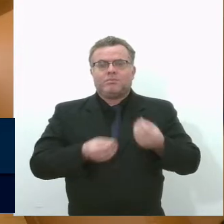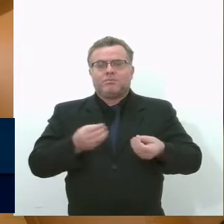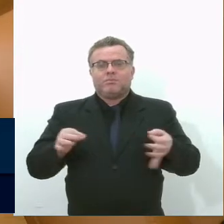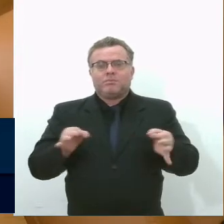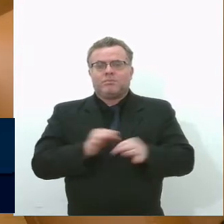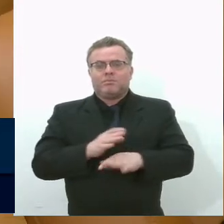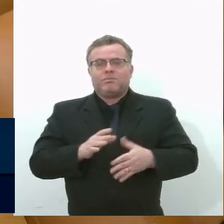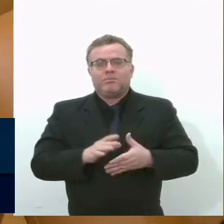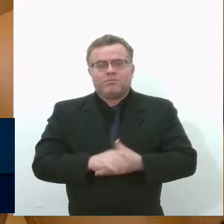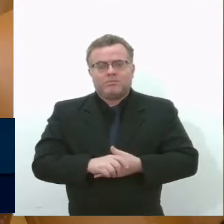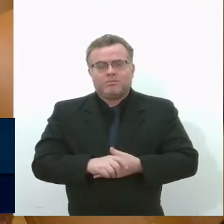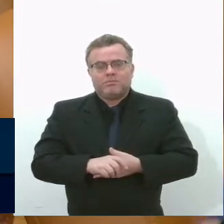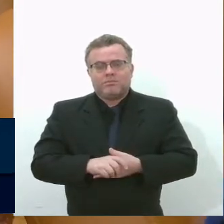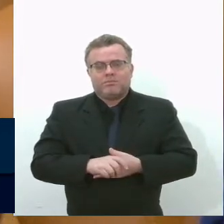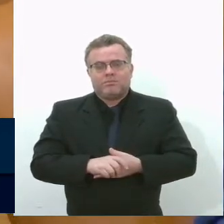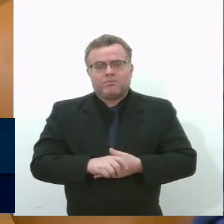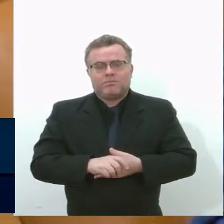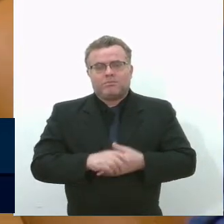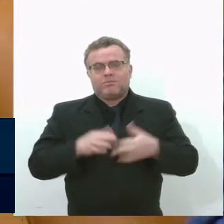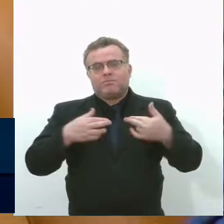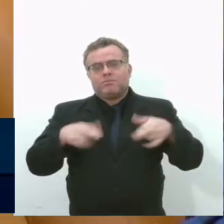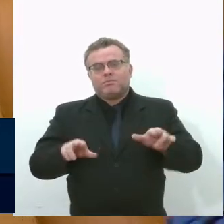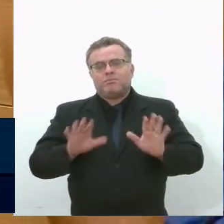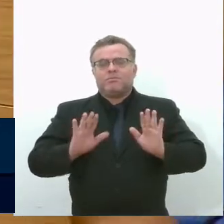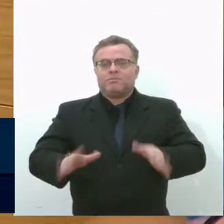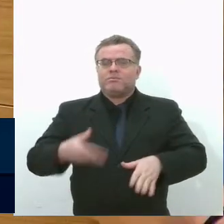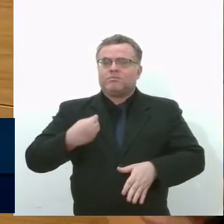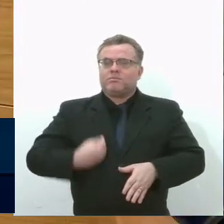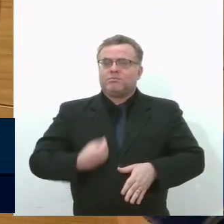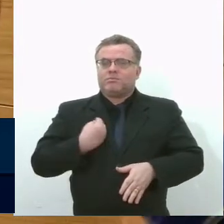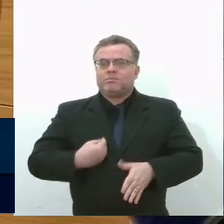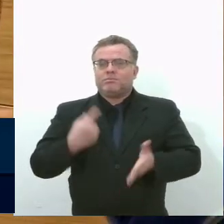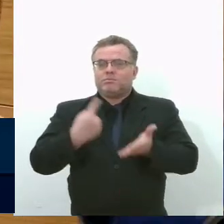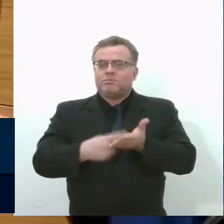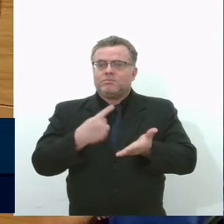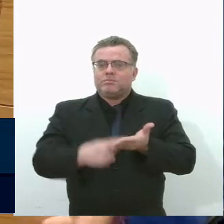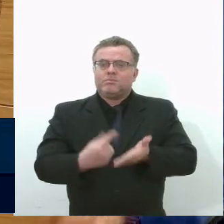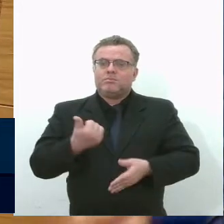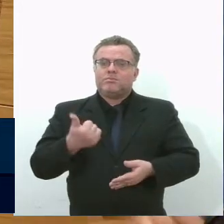expansão. Nós participamos desse projeto desde